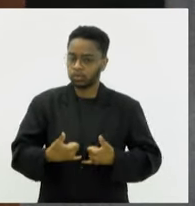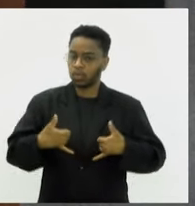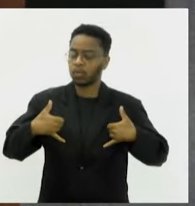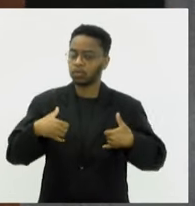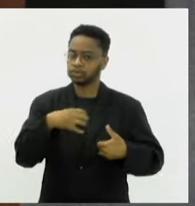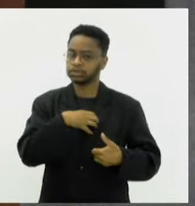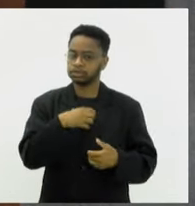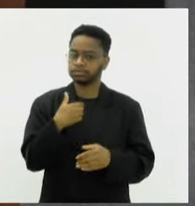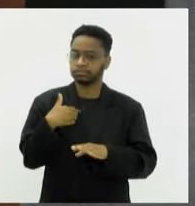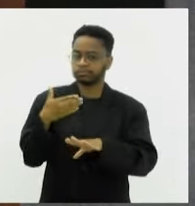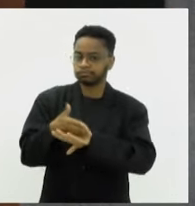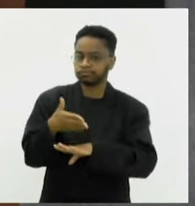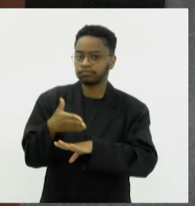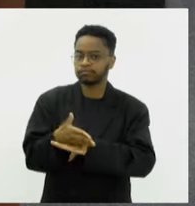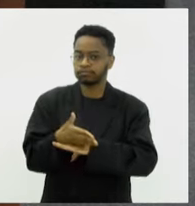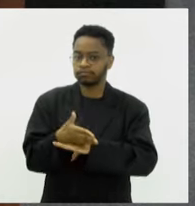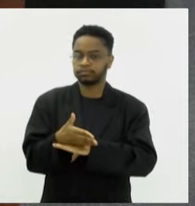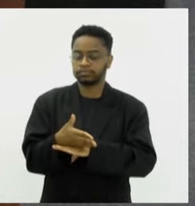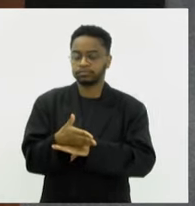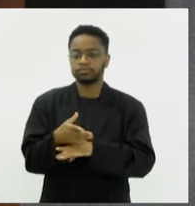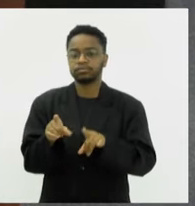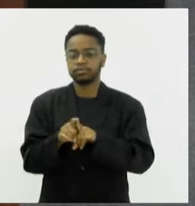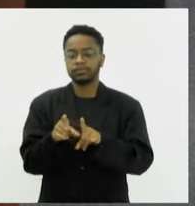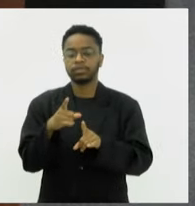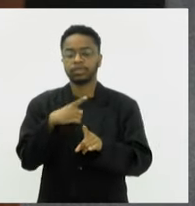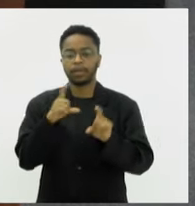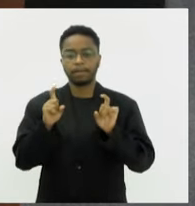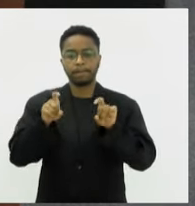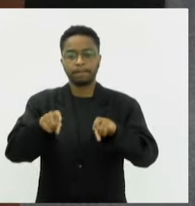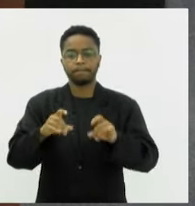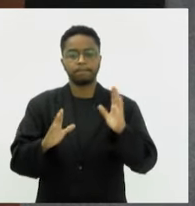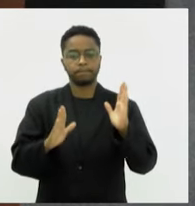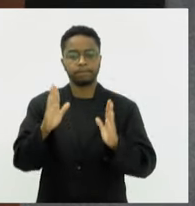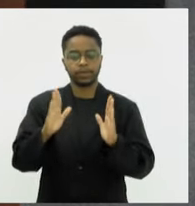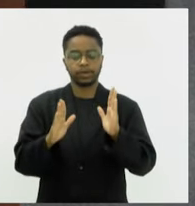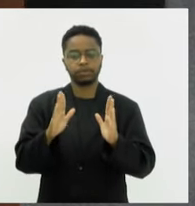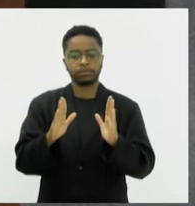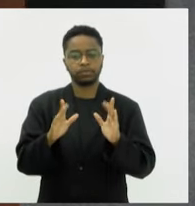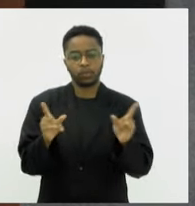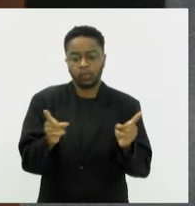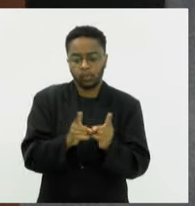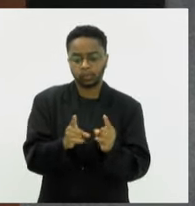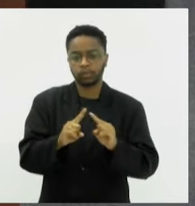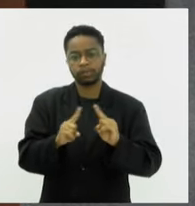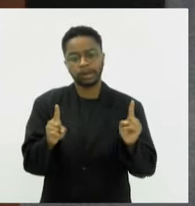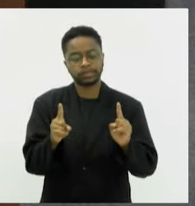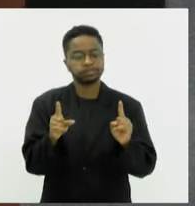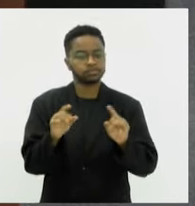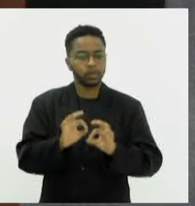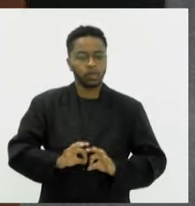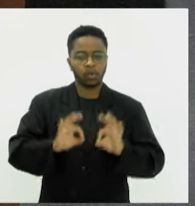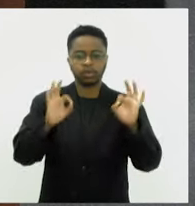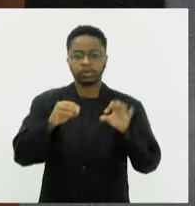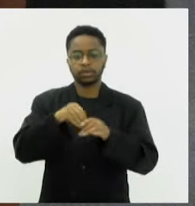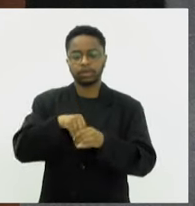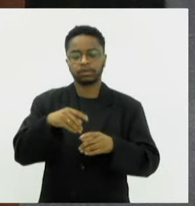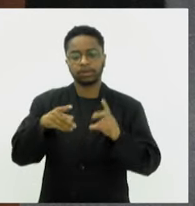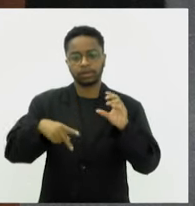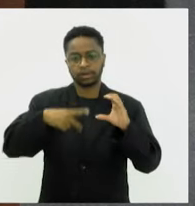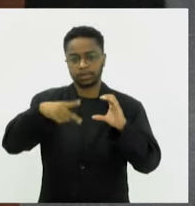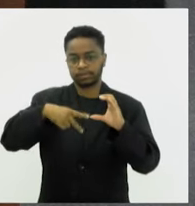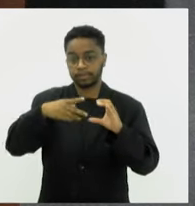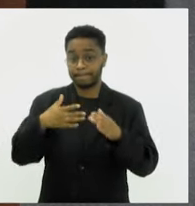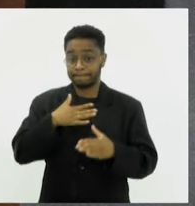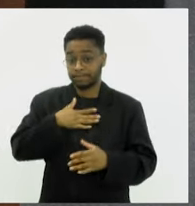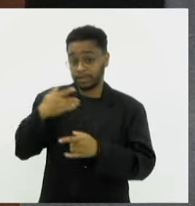E teve um mandato, ainda que muito breve, mas inspirador na Câmara de Vereadores. Para minha geração, deputada Tia